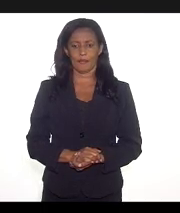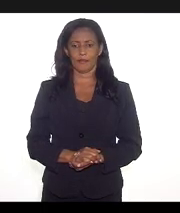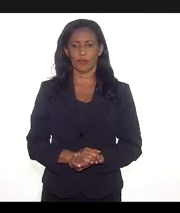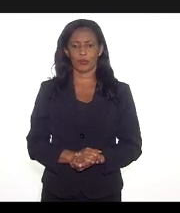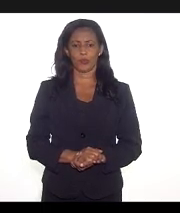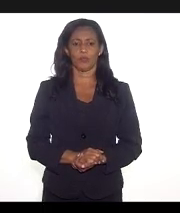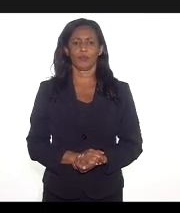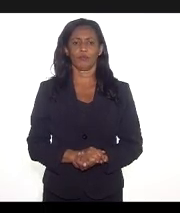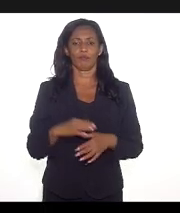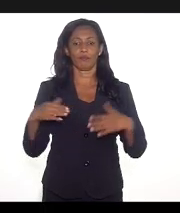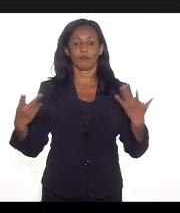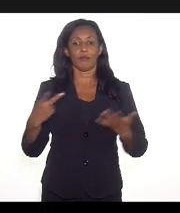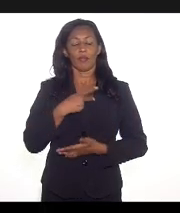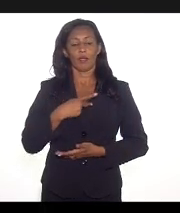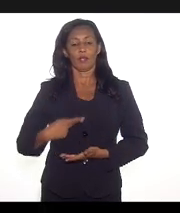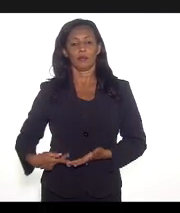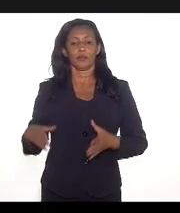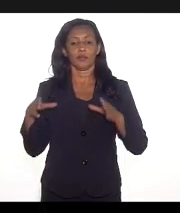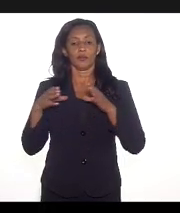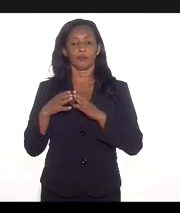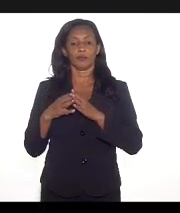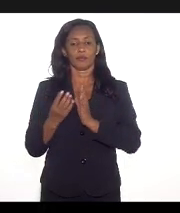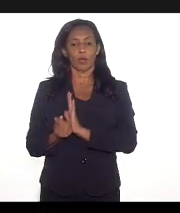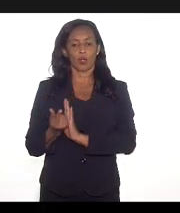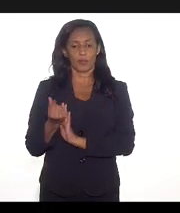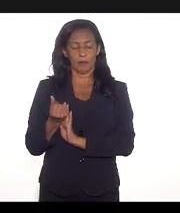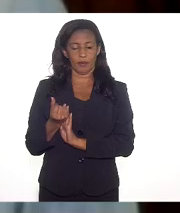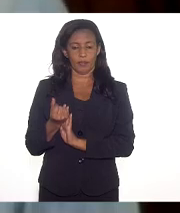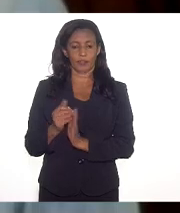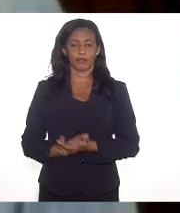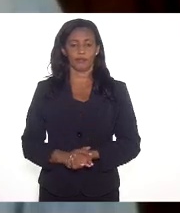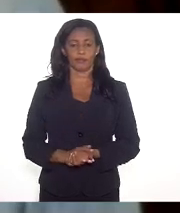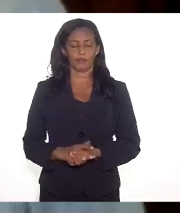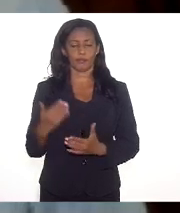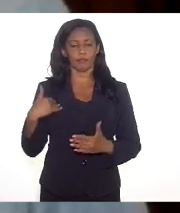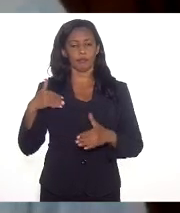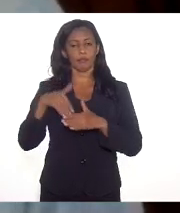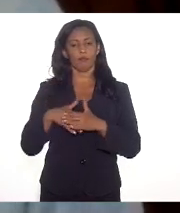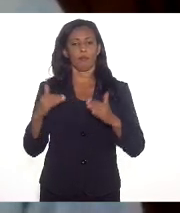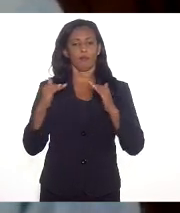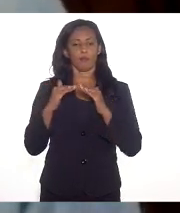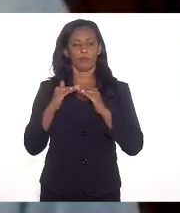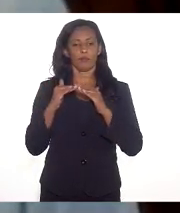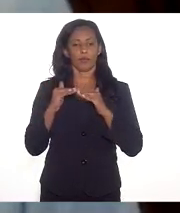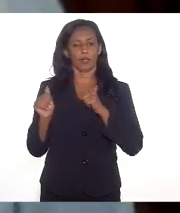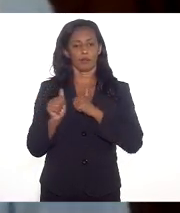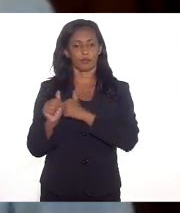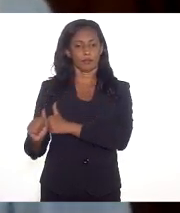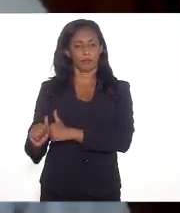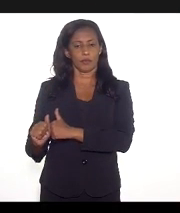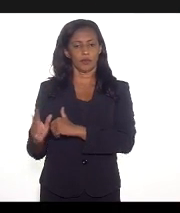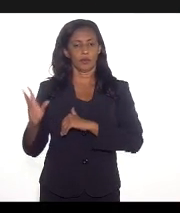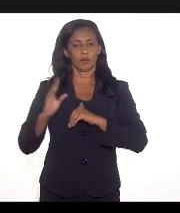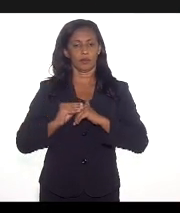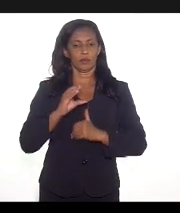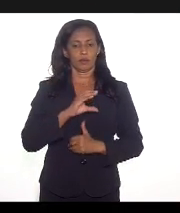Pacheco. Sim, senhor presidente, para a Comissão de... Comissão de Orçamento. Meu voto é favorável, acompanhando o substitutivo da CCJ.